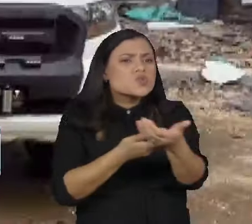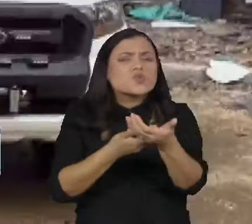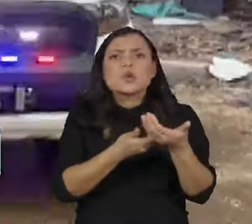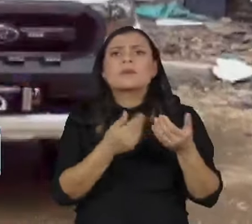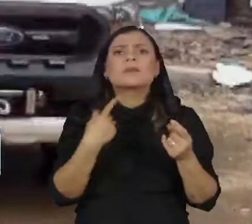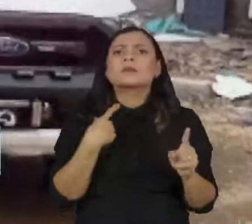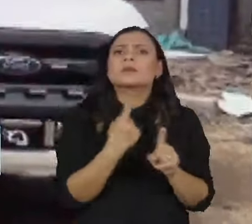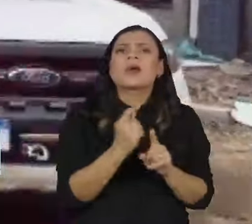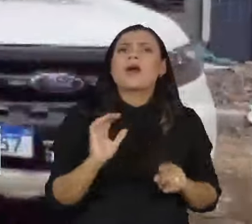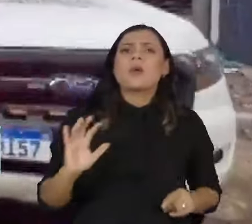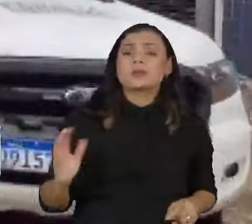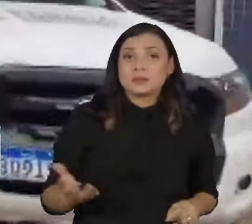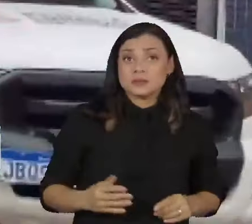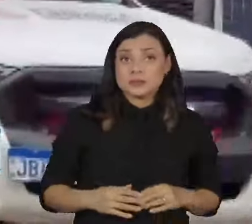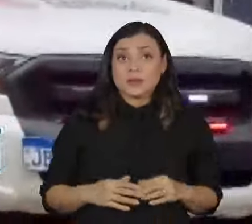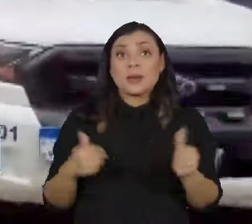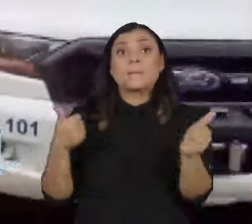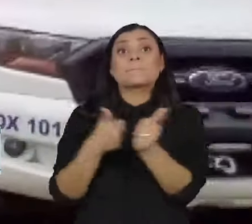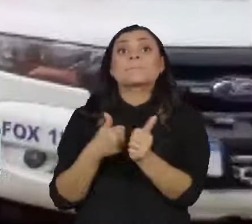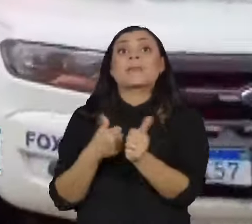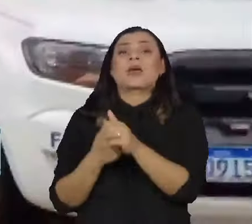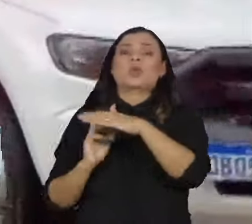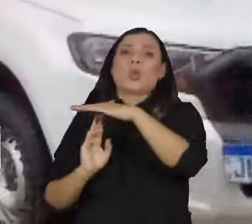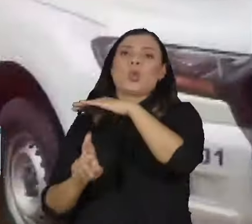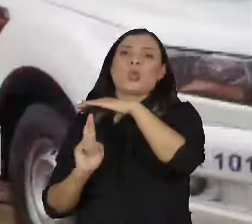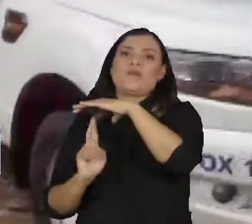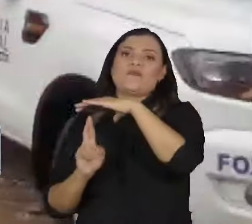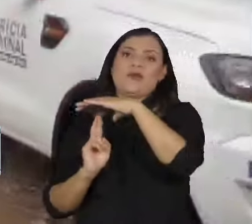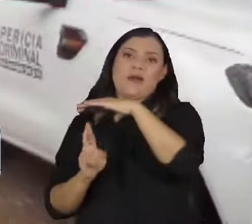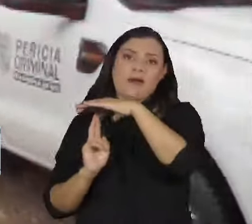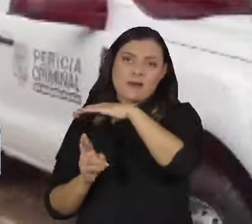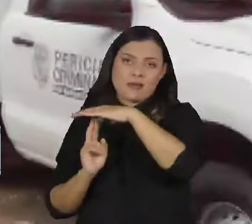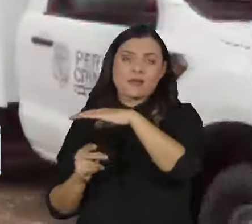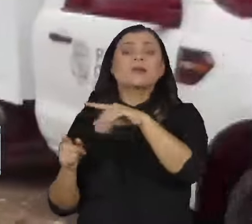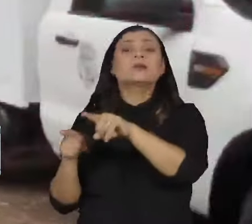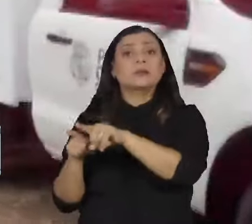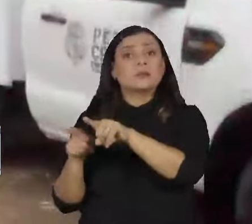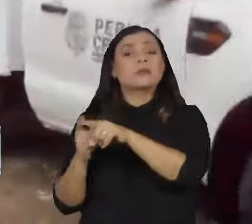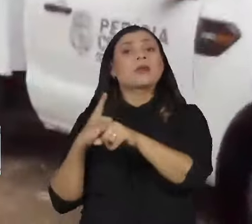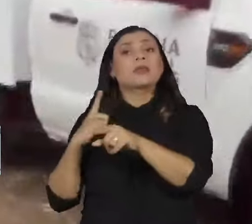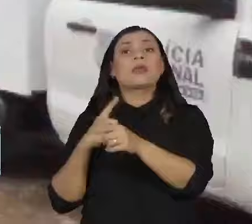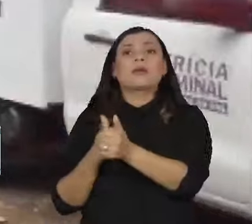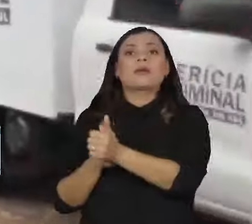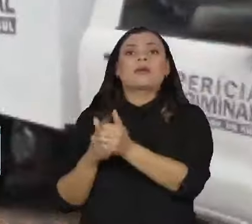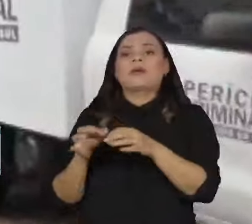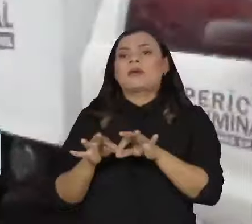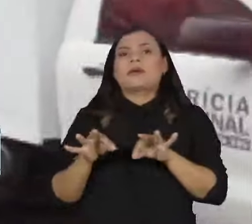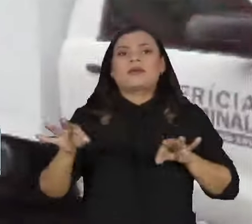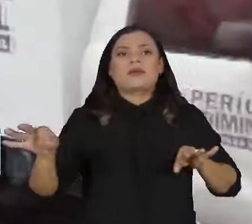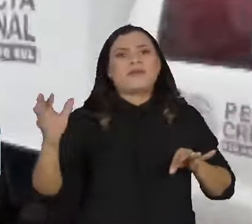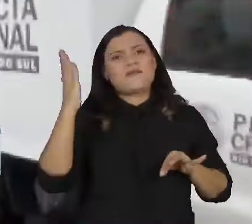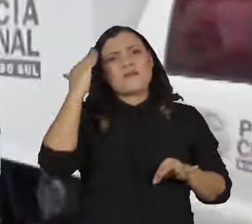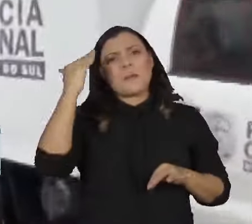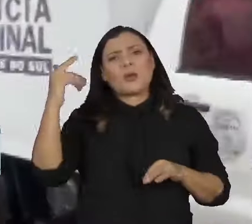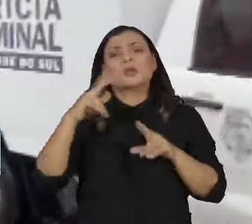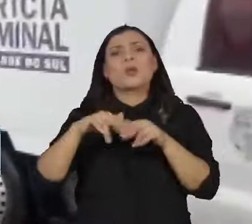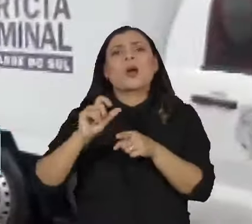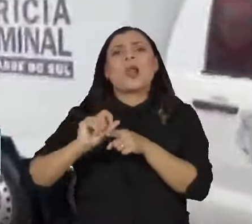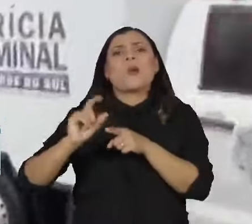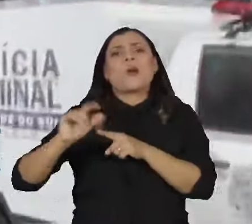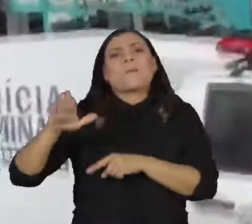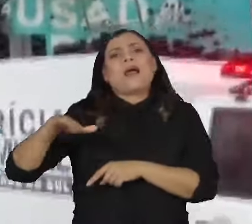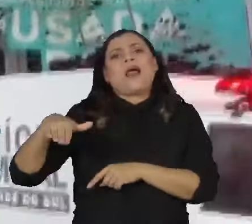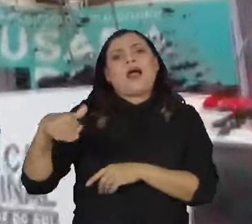chamas. A pensão fica perto da rodoviária da capital gaúcha e faz parte da rede Garoa, conhecida na região pelos aluguéis